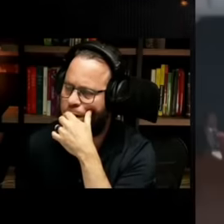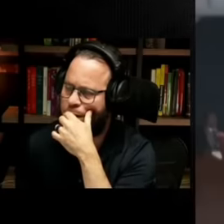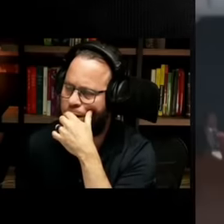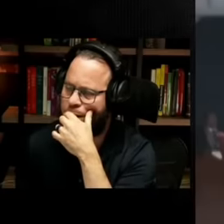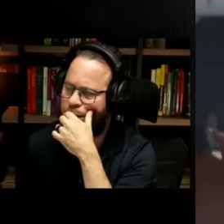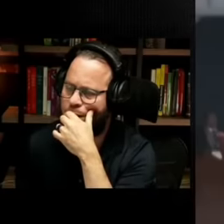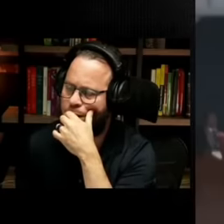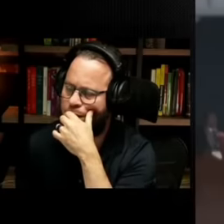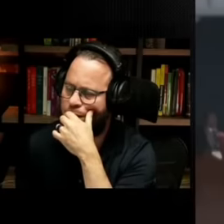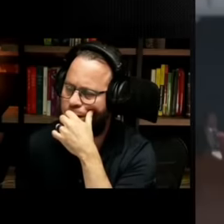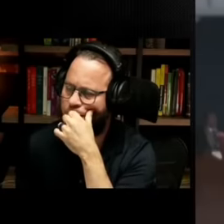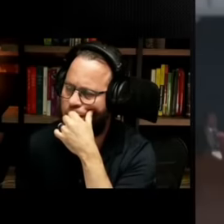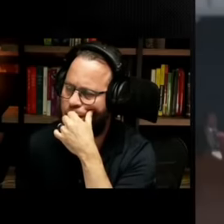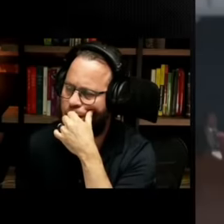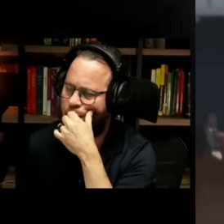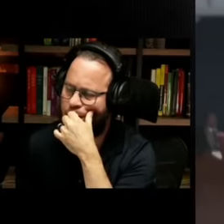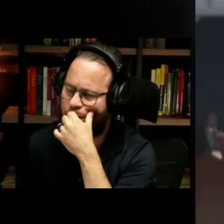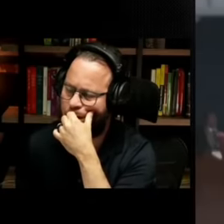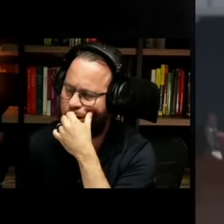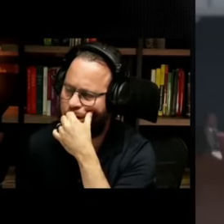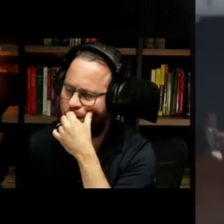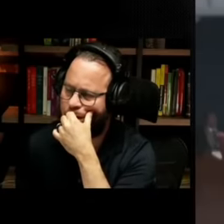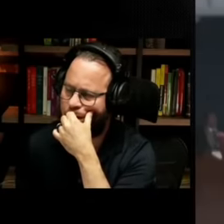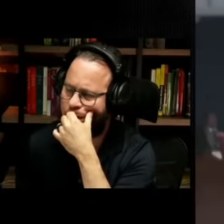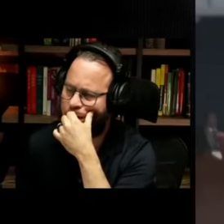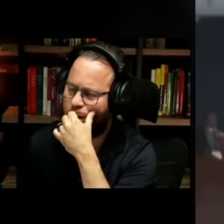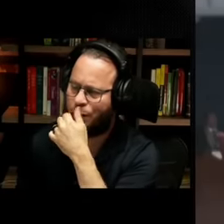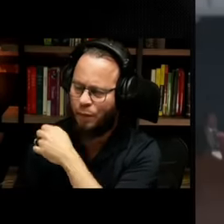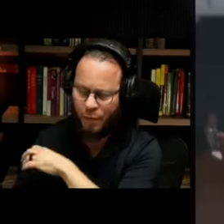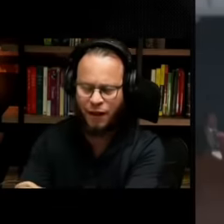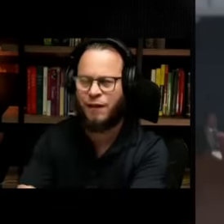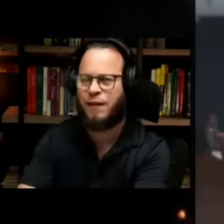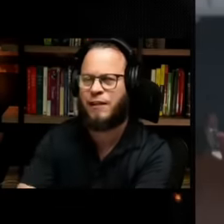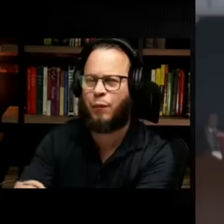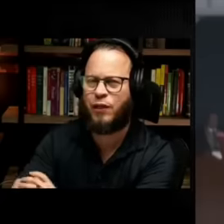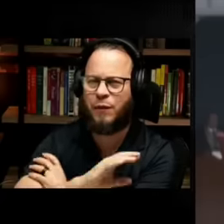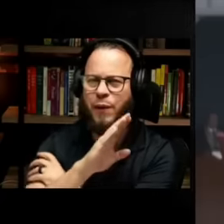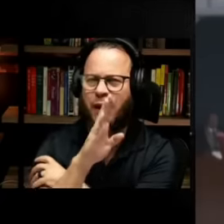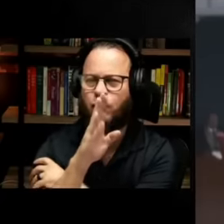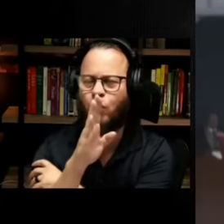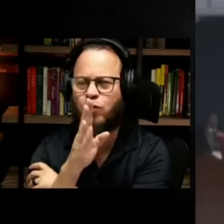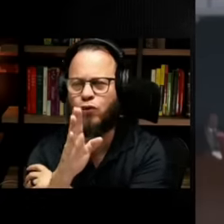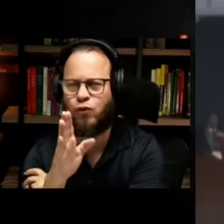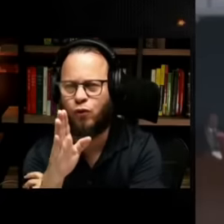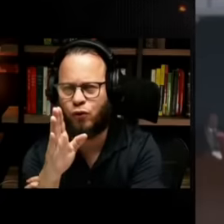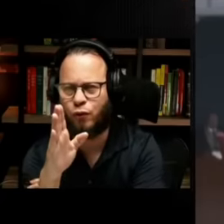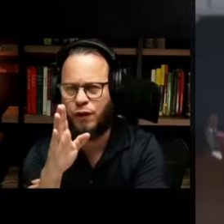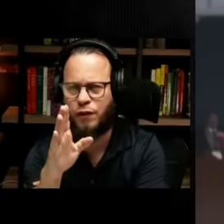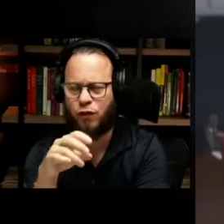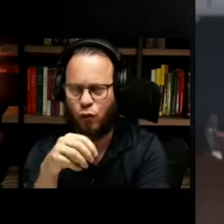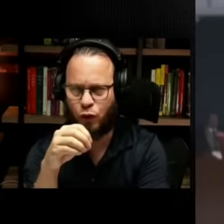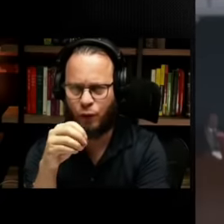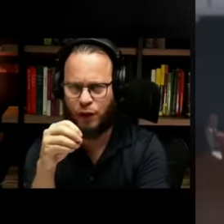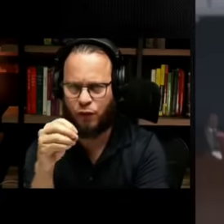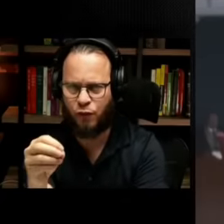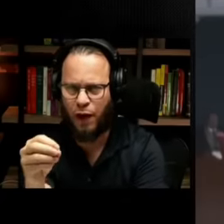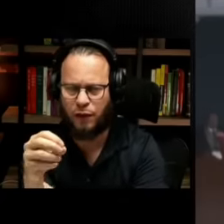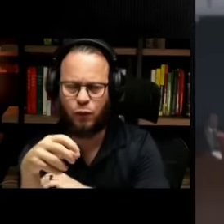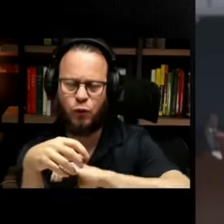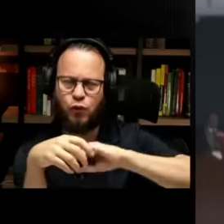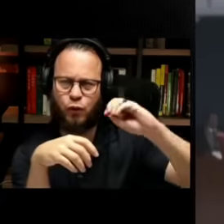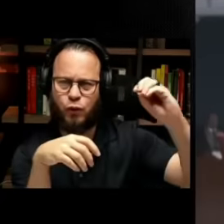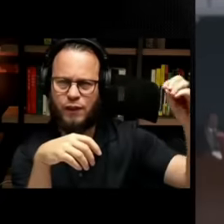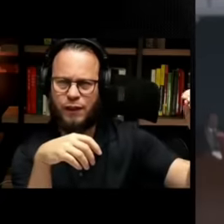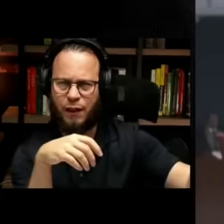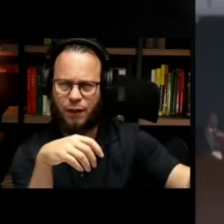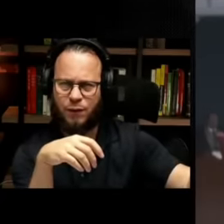sendo afastada por nós. Quer dizer, este precedente da ação direta de... Você pode reparar, todos os outros juízes, quando eles falam,